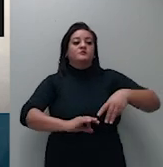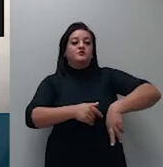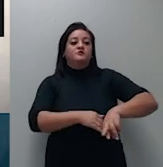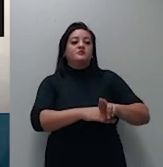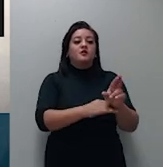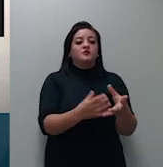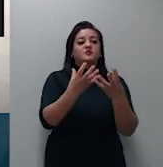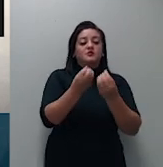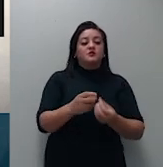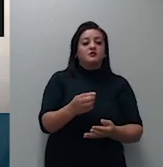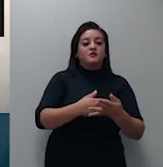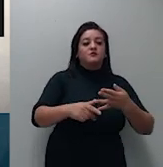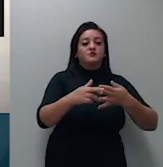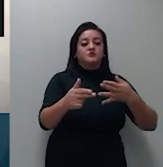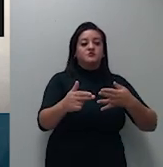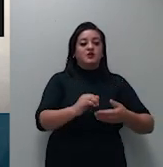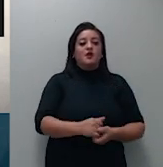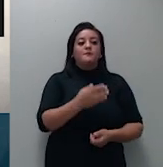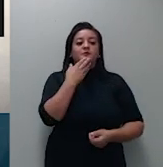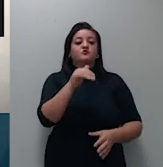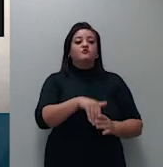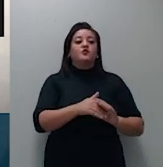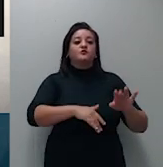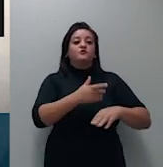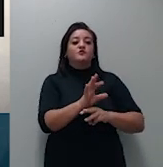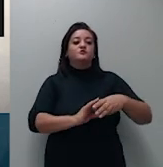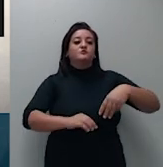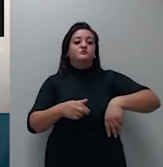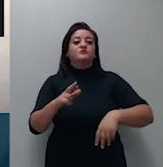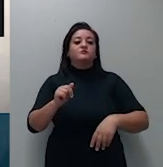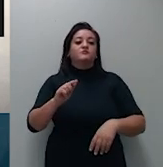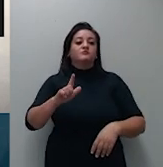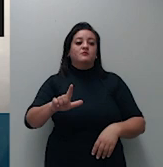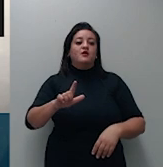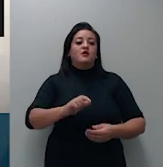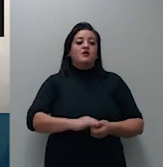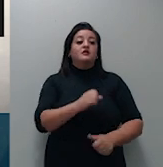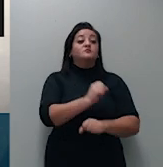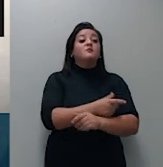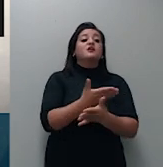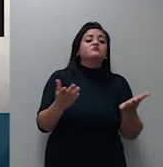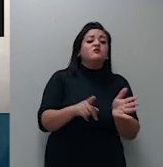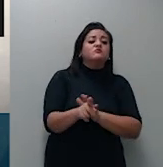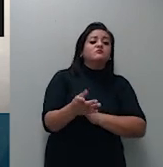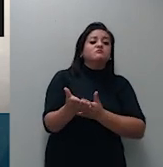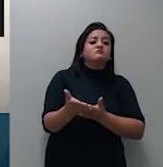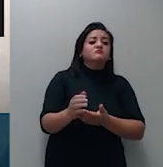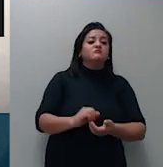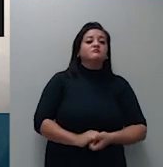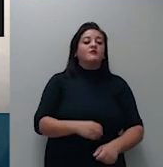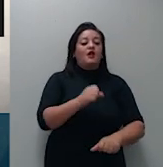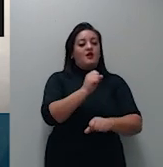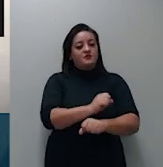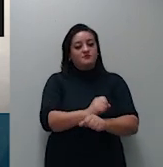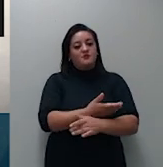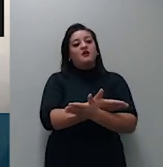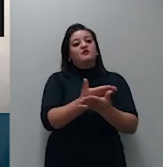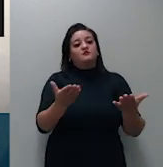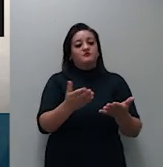voto do relator negando provimento ao agravo pediu pista o Ministro Raul Araújo aguardo os demais